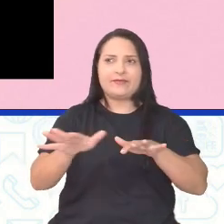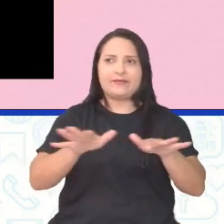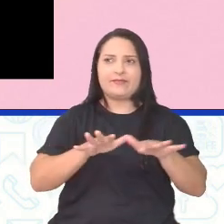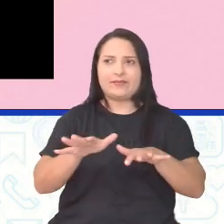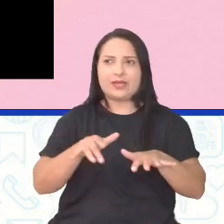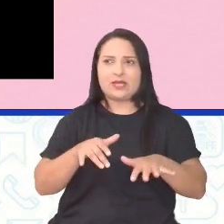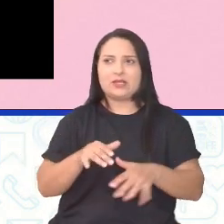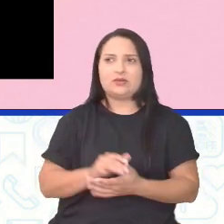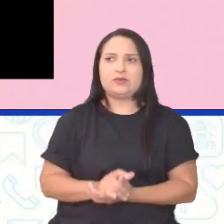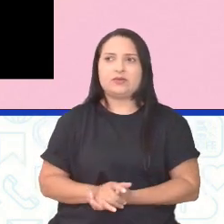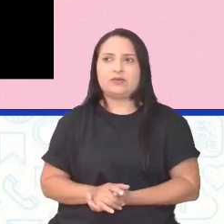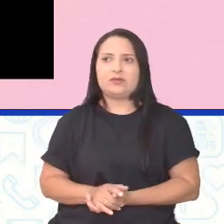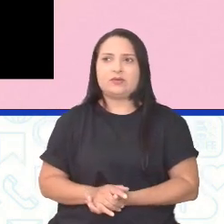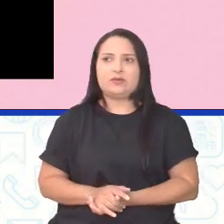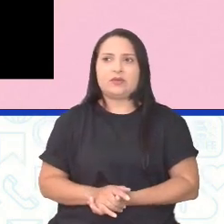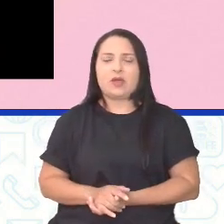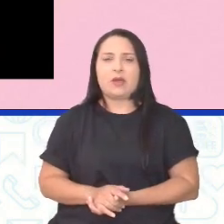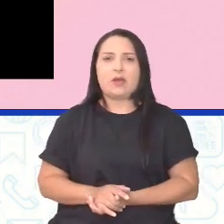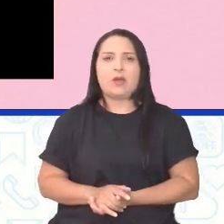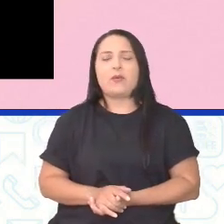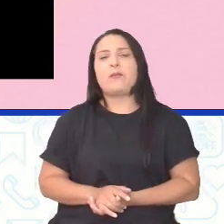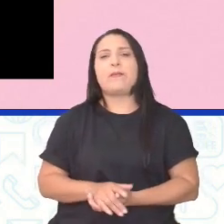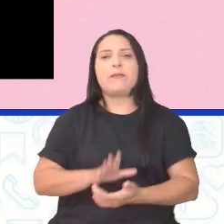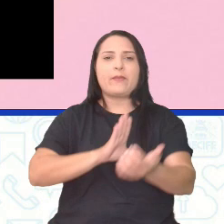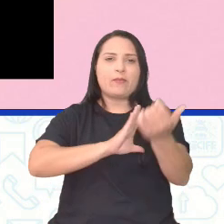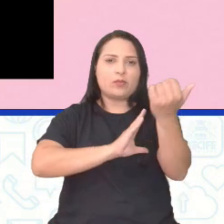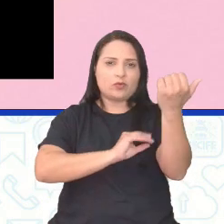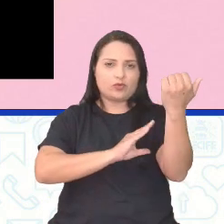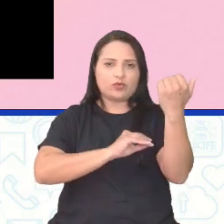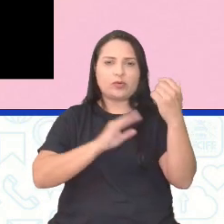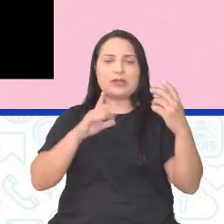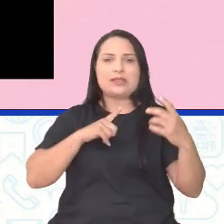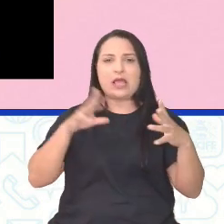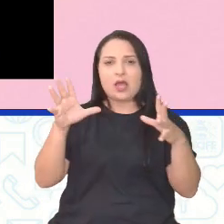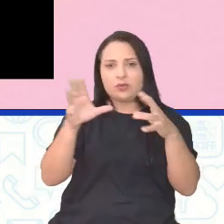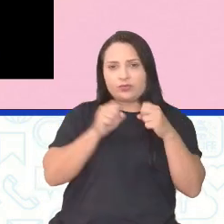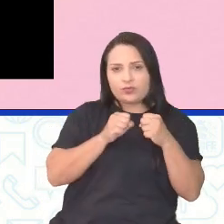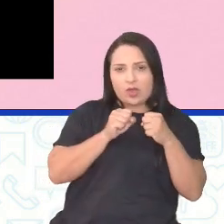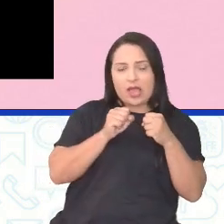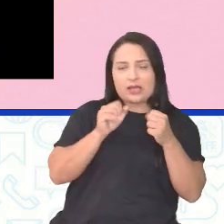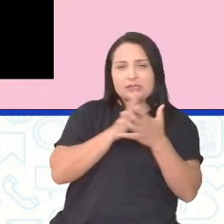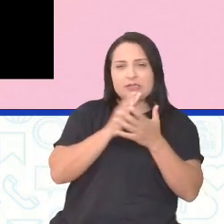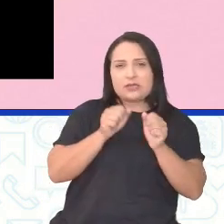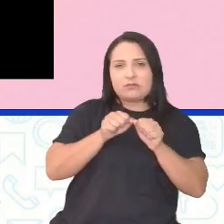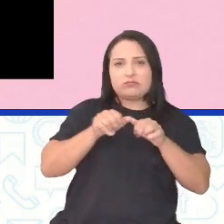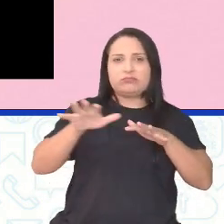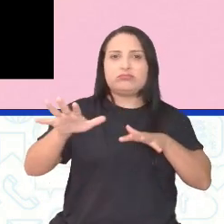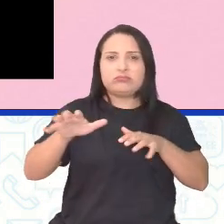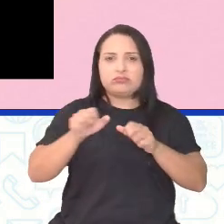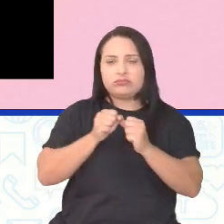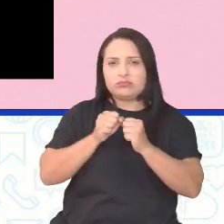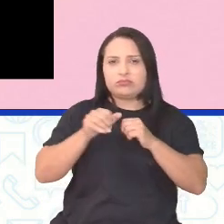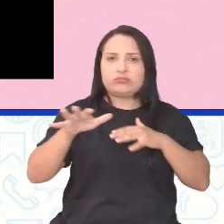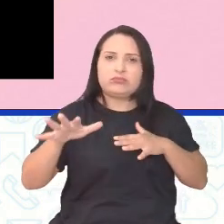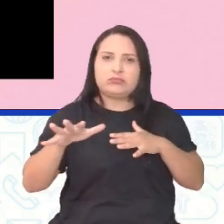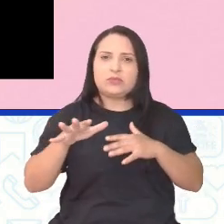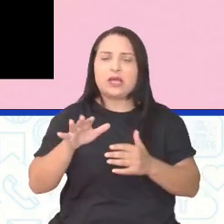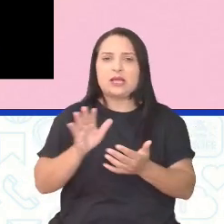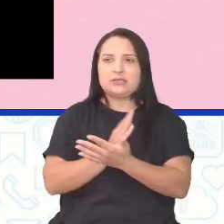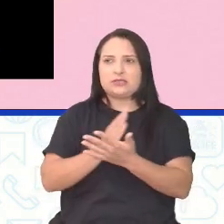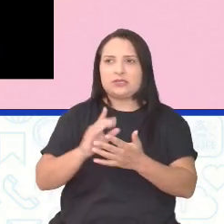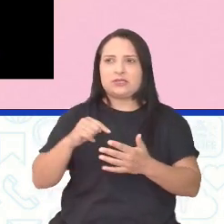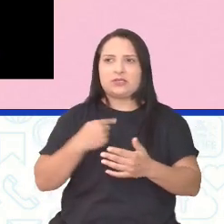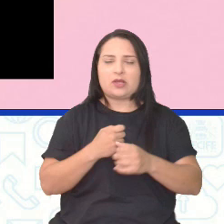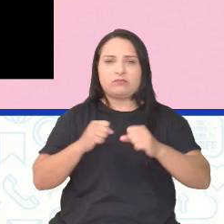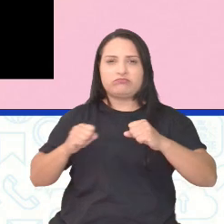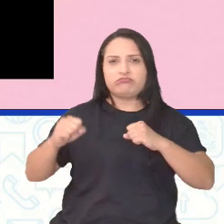a gente vê que, ora, alguns músculos estão contraídos e, ora, estão estendidos. Né? Como é aquele velho muque que a gente, às vezes,